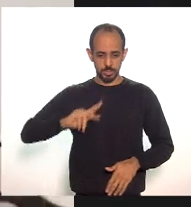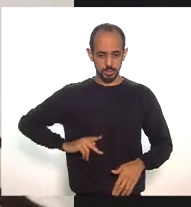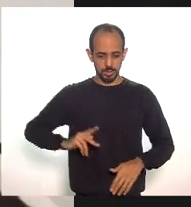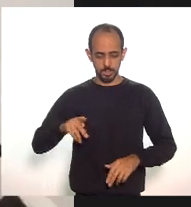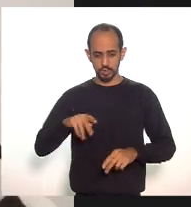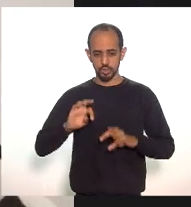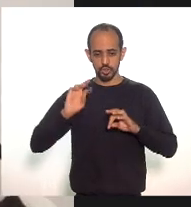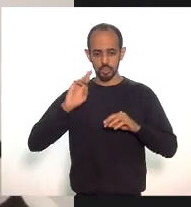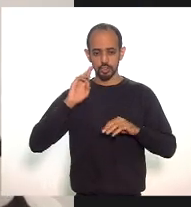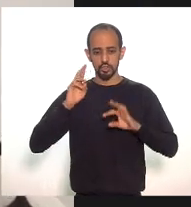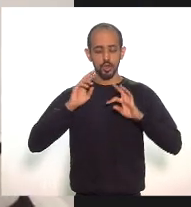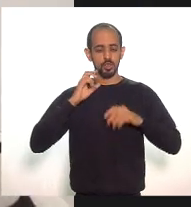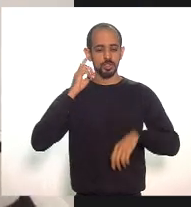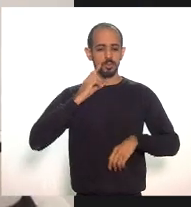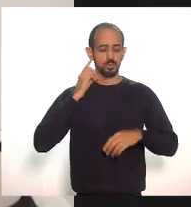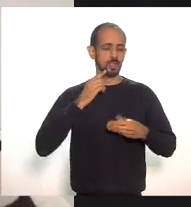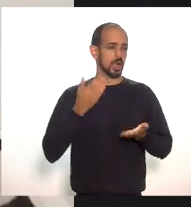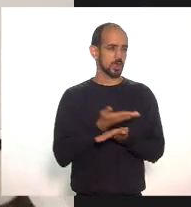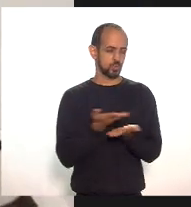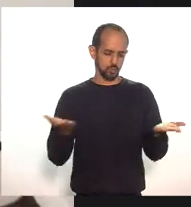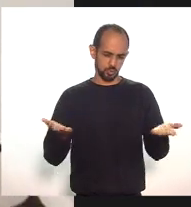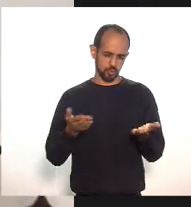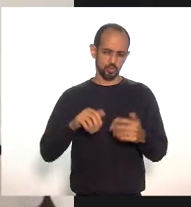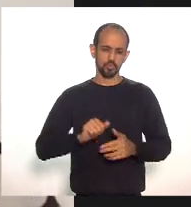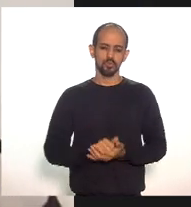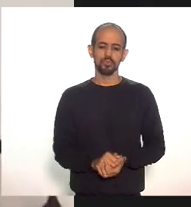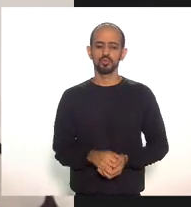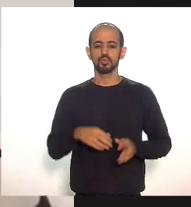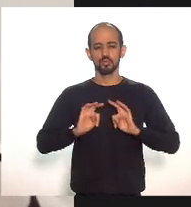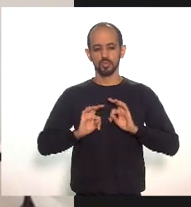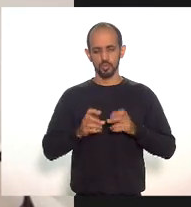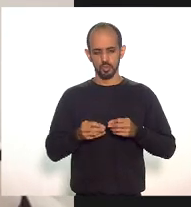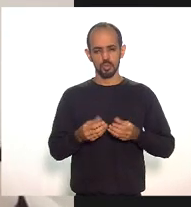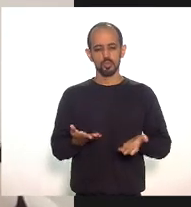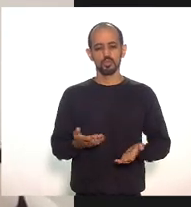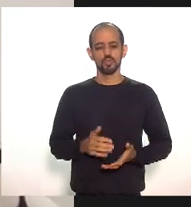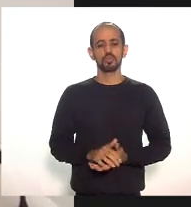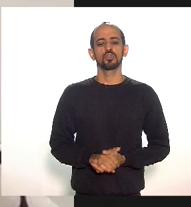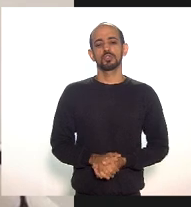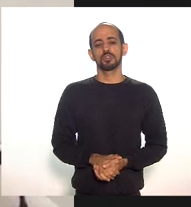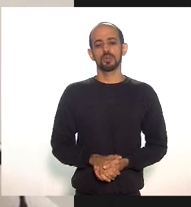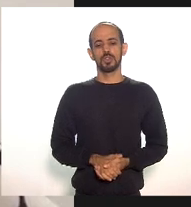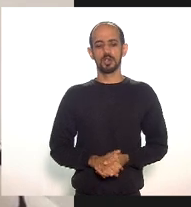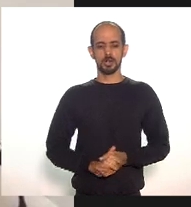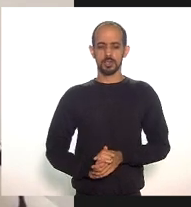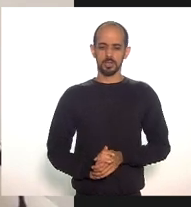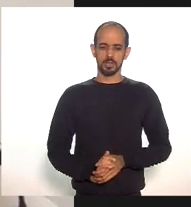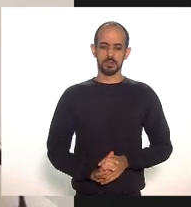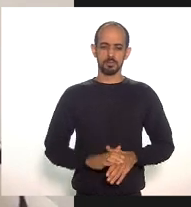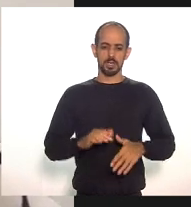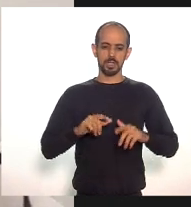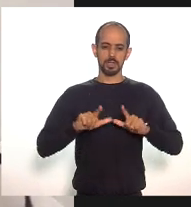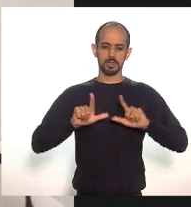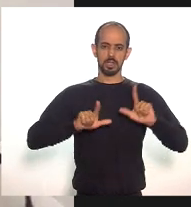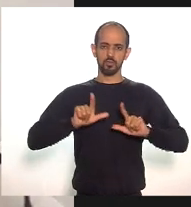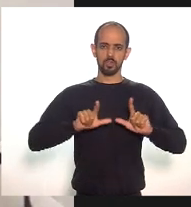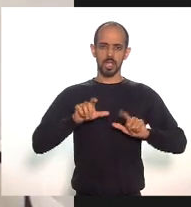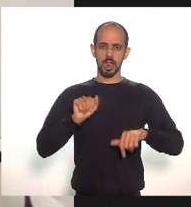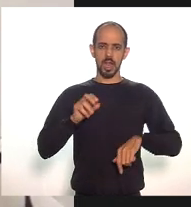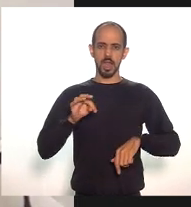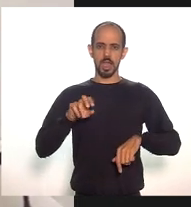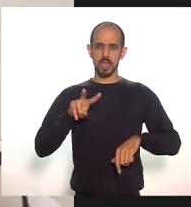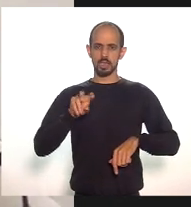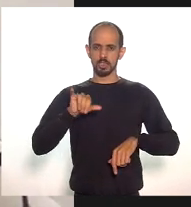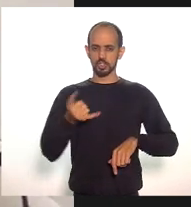senhoras e senhores deputados presentes aqueles que nos acompanham também aí pela TV alerj pelas redes